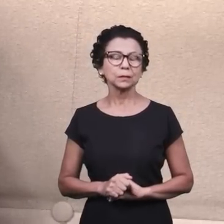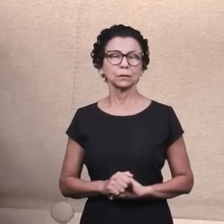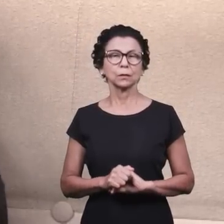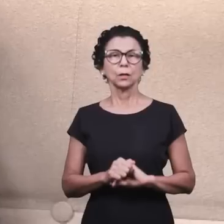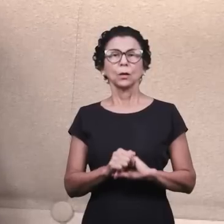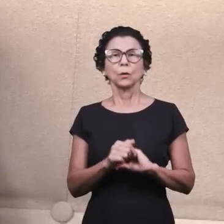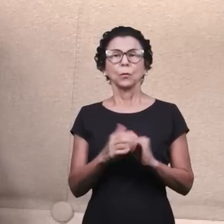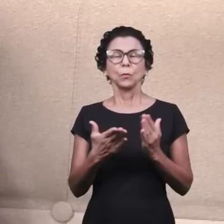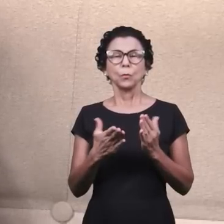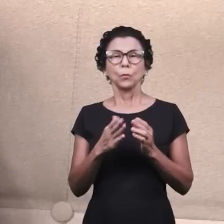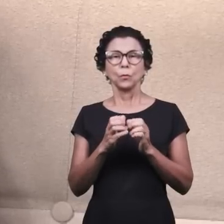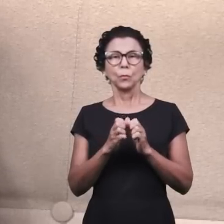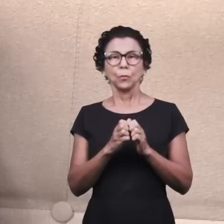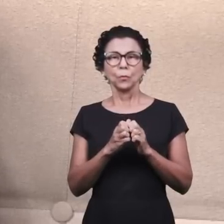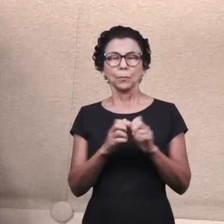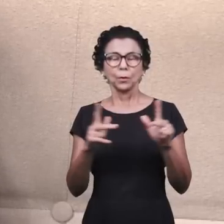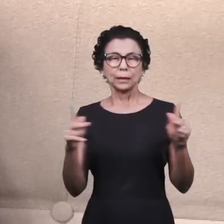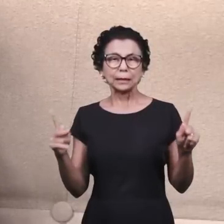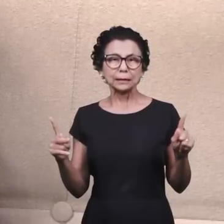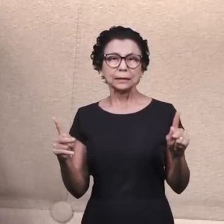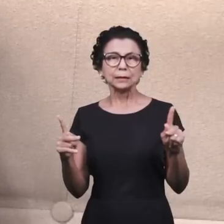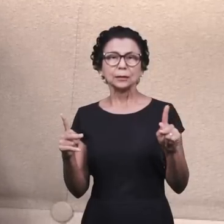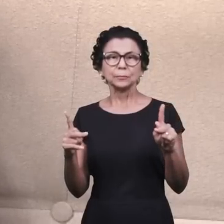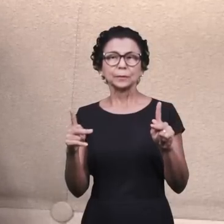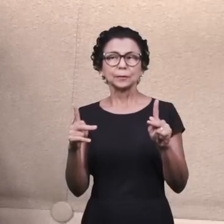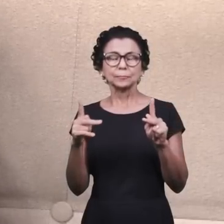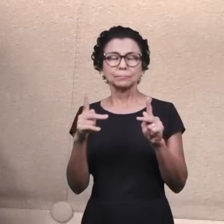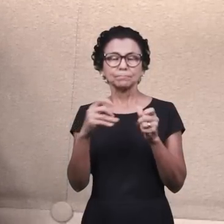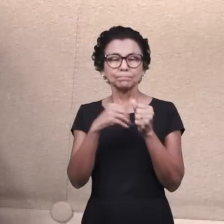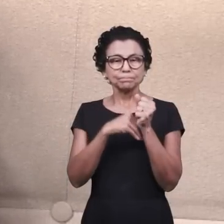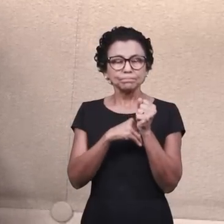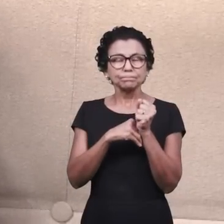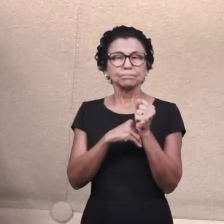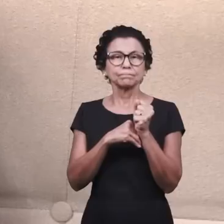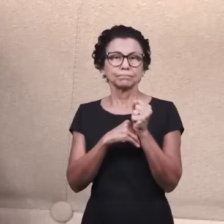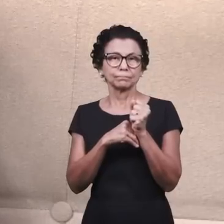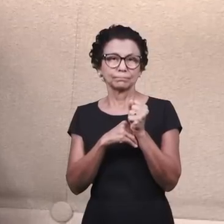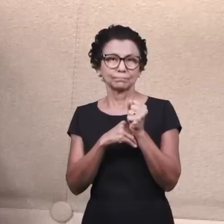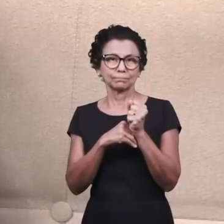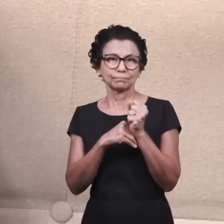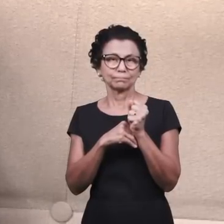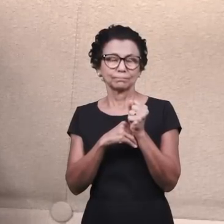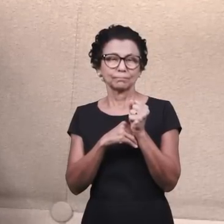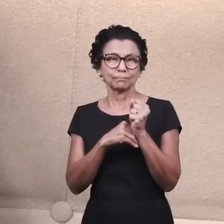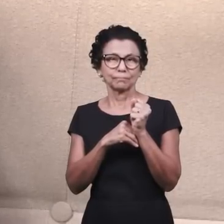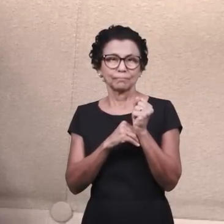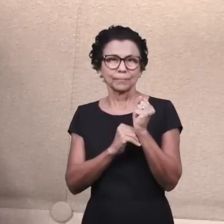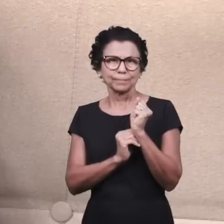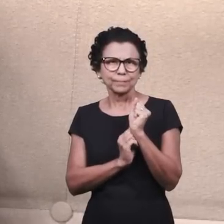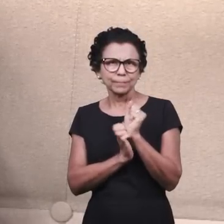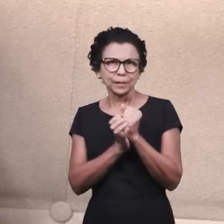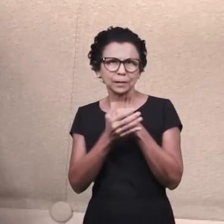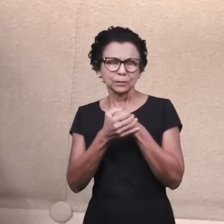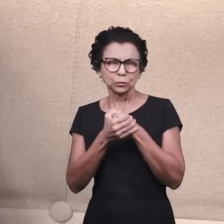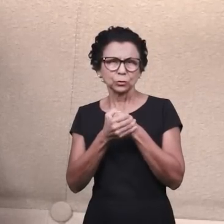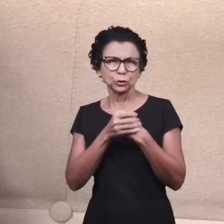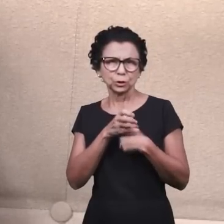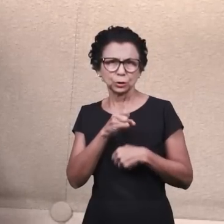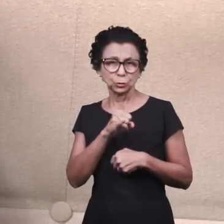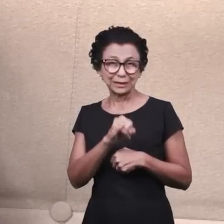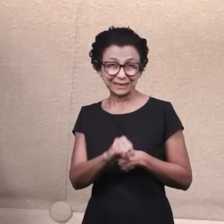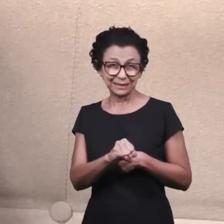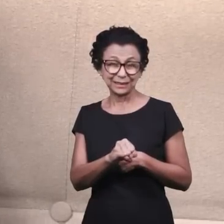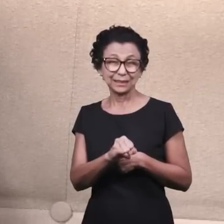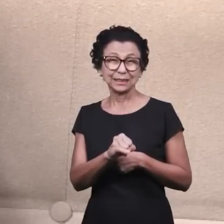está selado. Se você quiser entrar, é pela letra, pela razão. Mas se